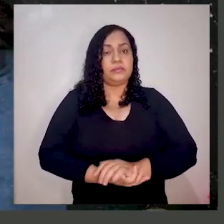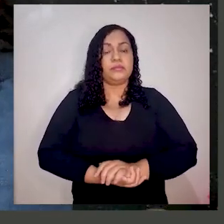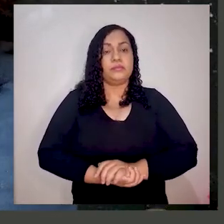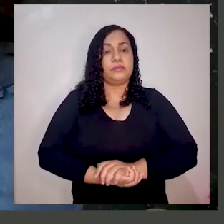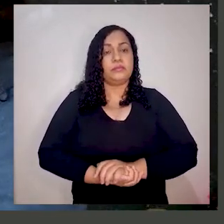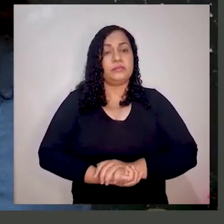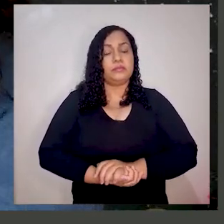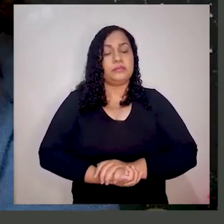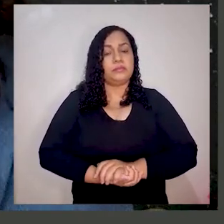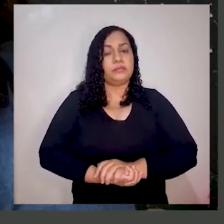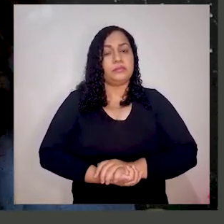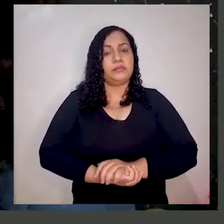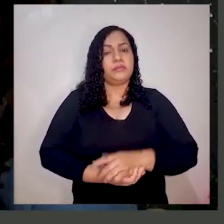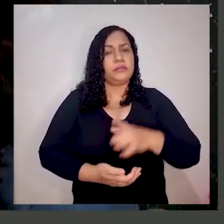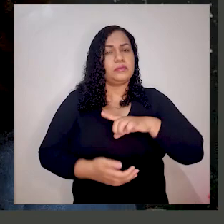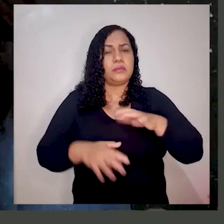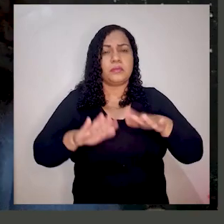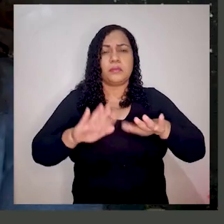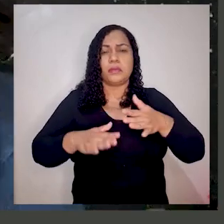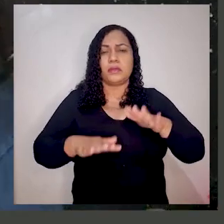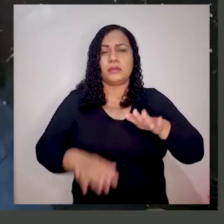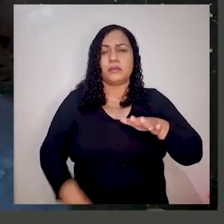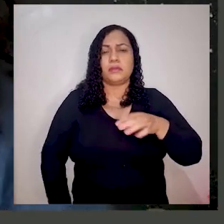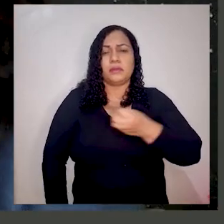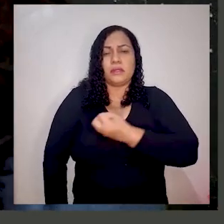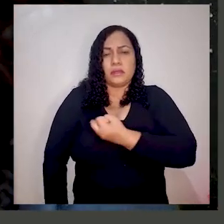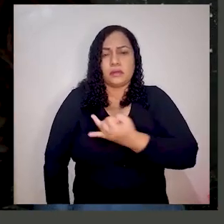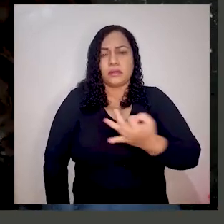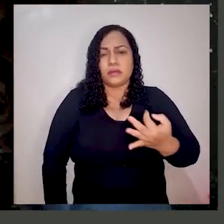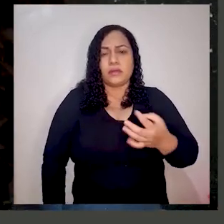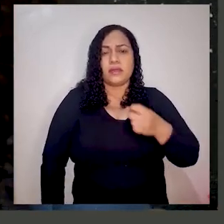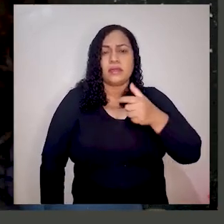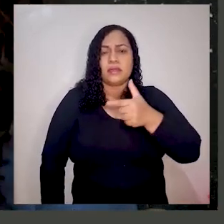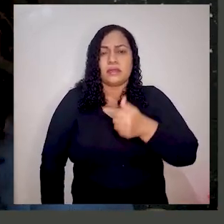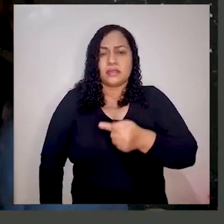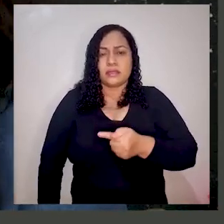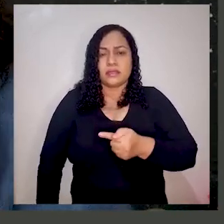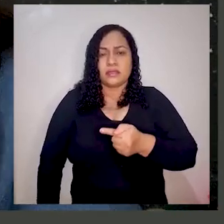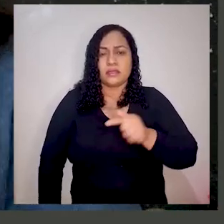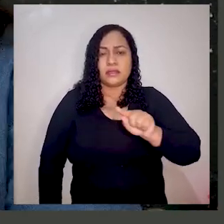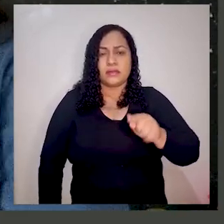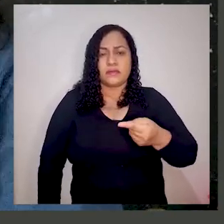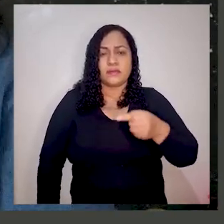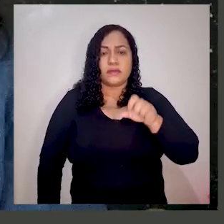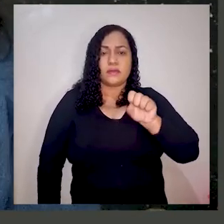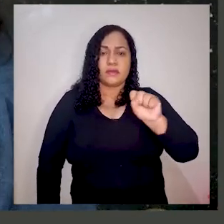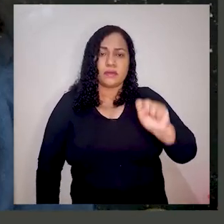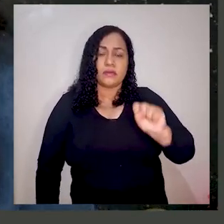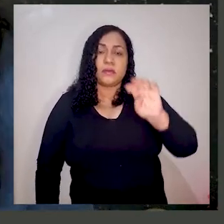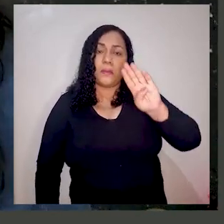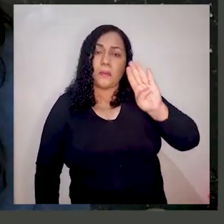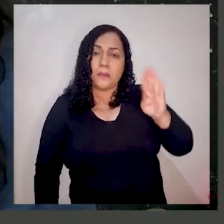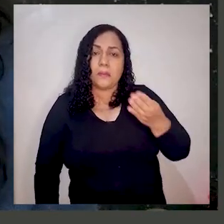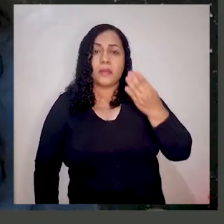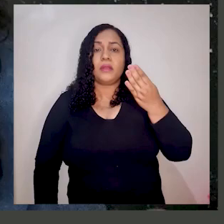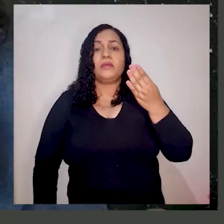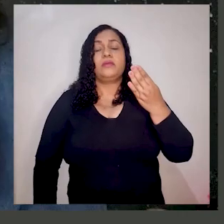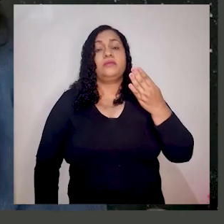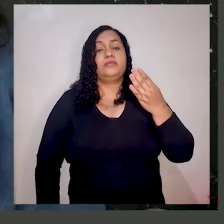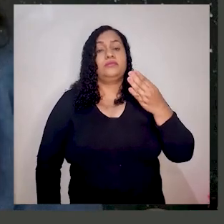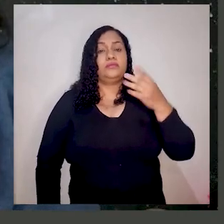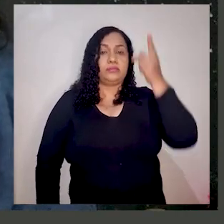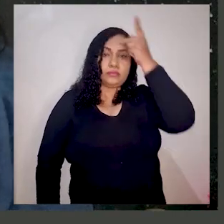aqui, atualmente, ela está nesse quantitativo aqui, 7,8 bilhões